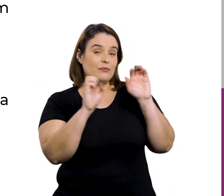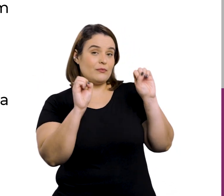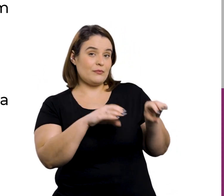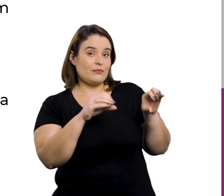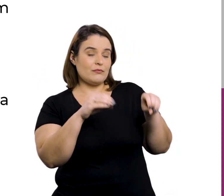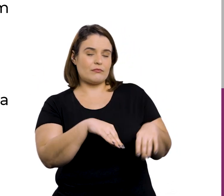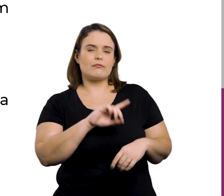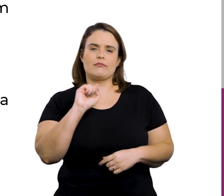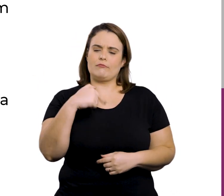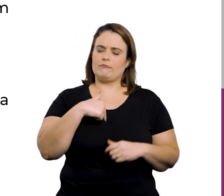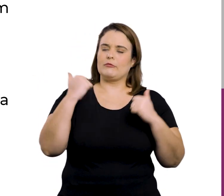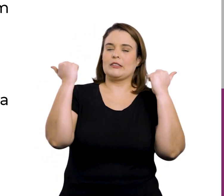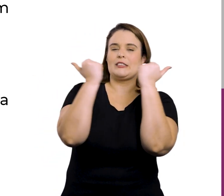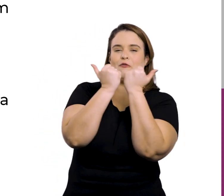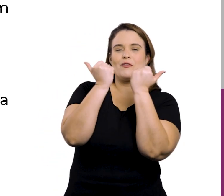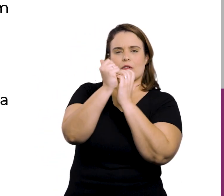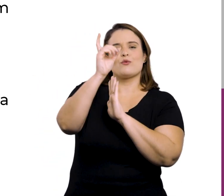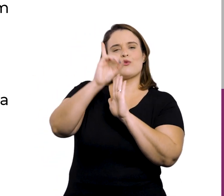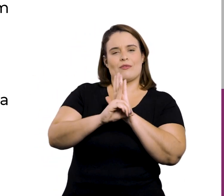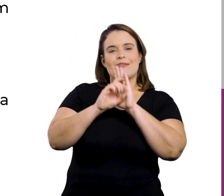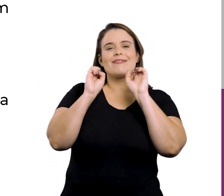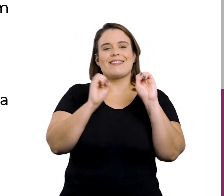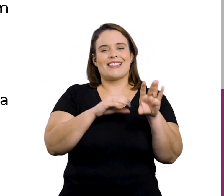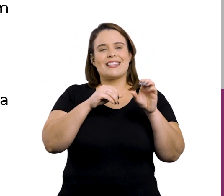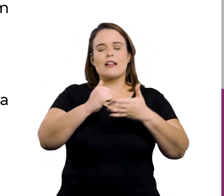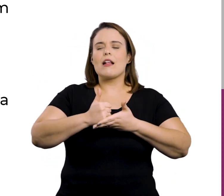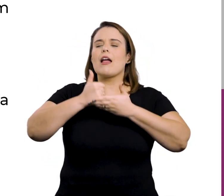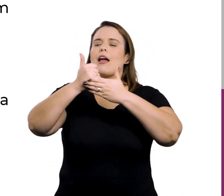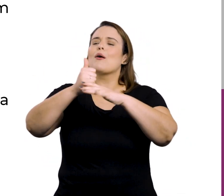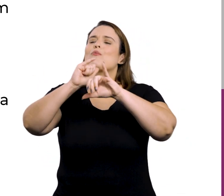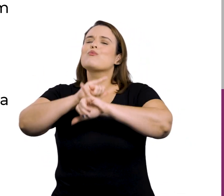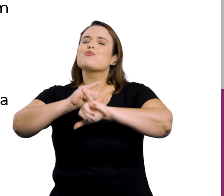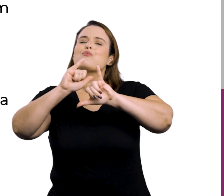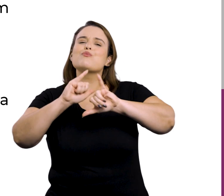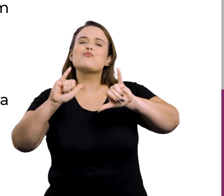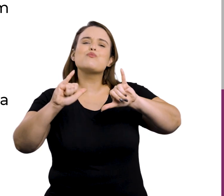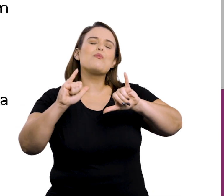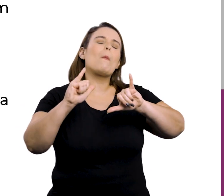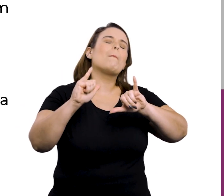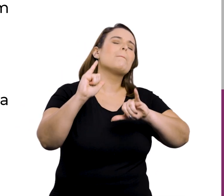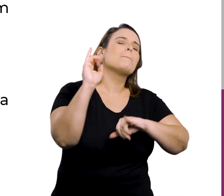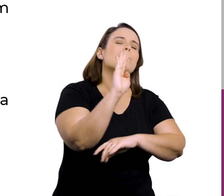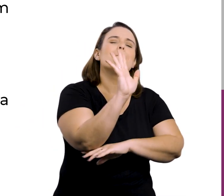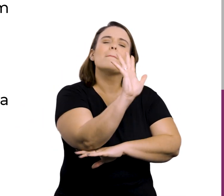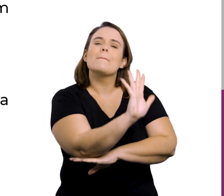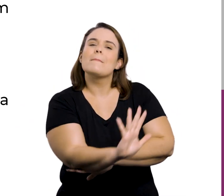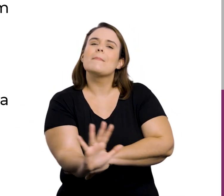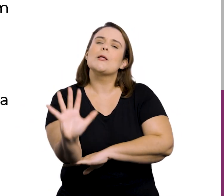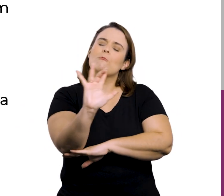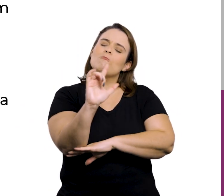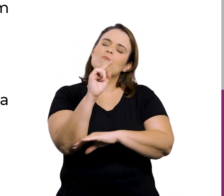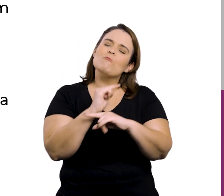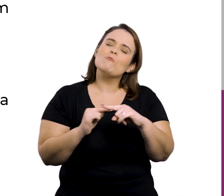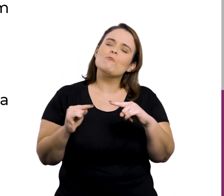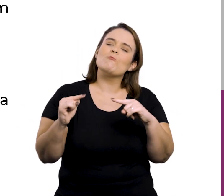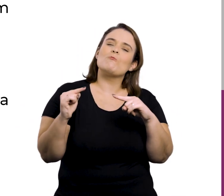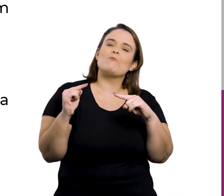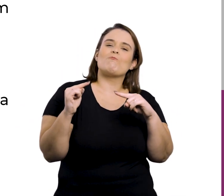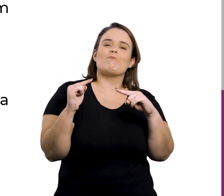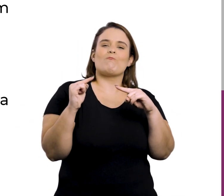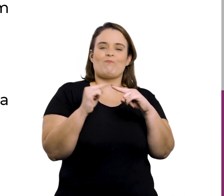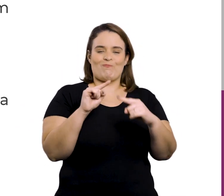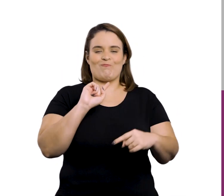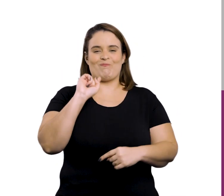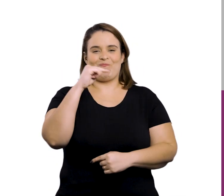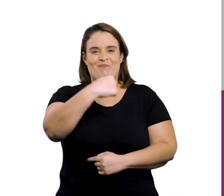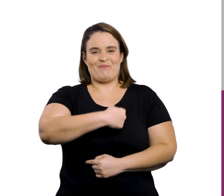leva a nossa defesa do direito à educação a todos os cantos do país e dá sentido, vazão e amplitude a nosso